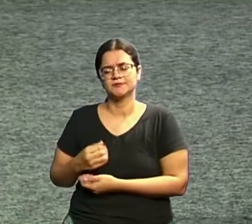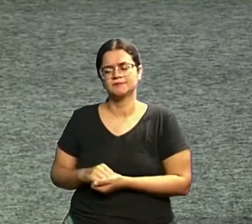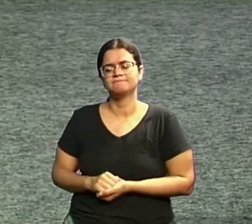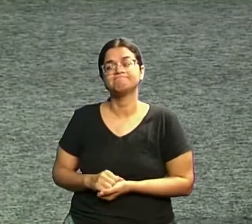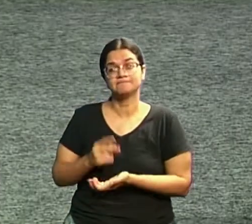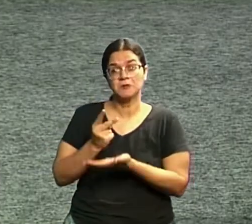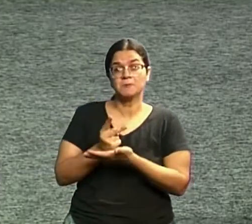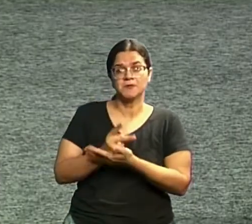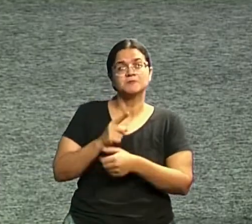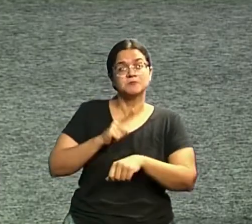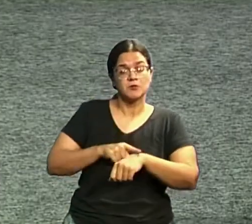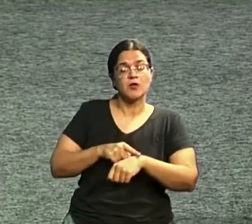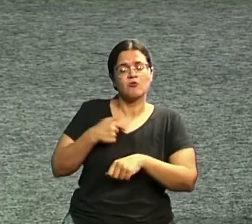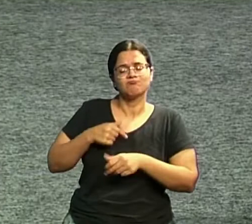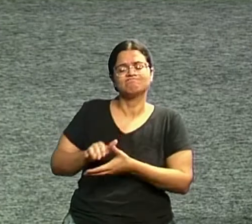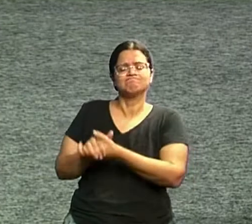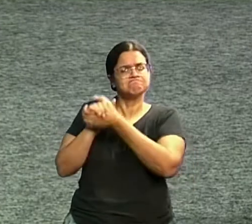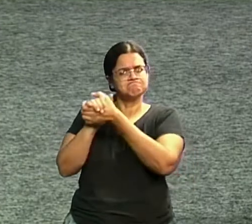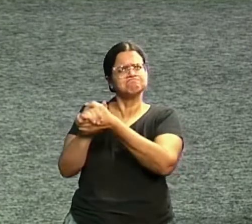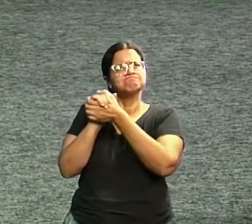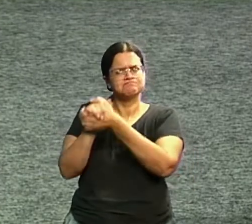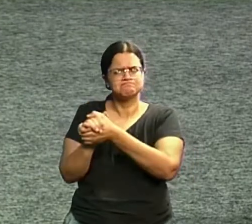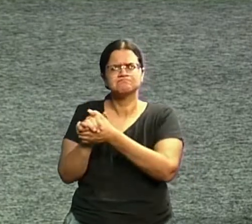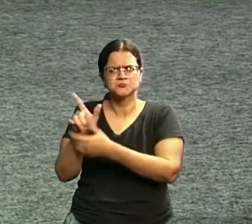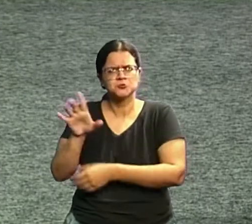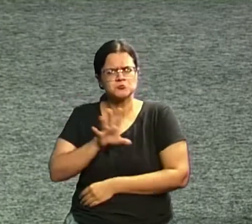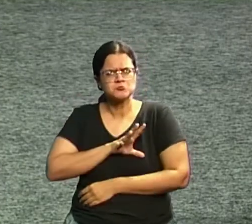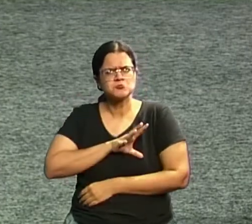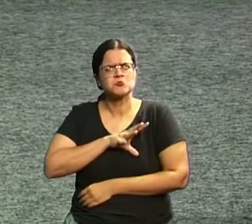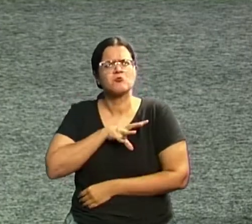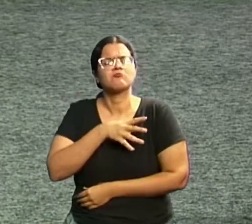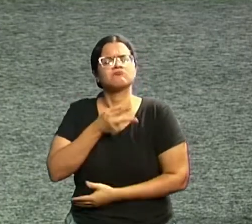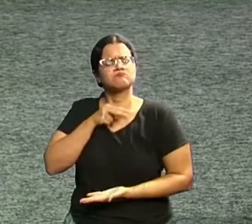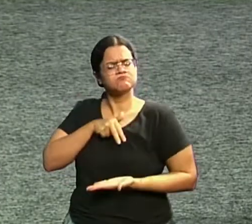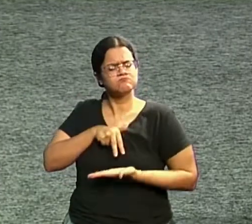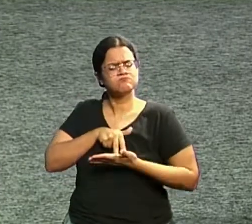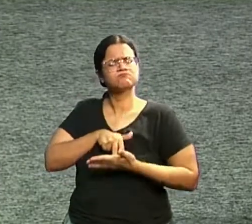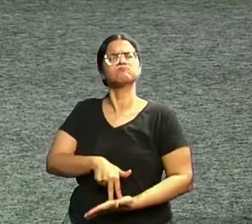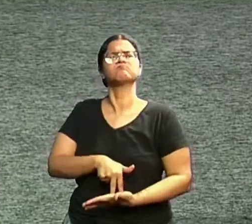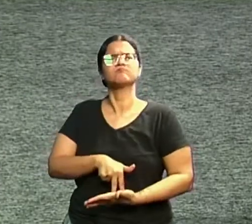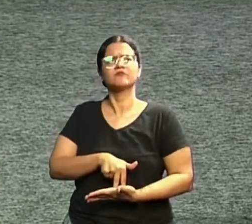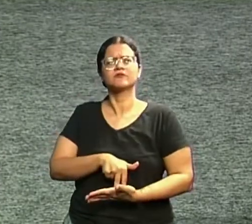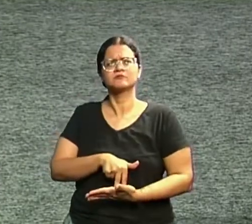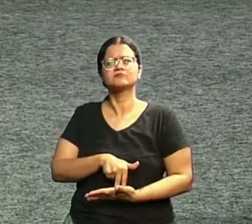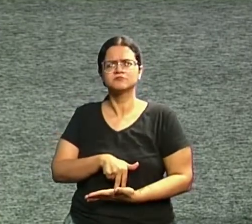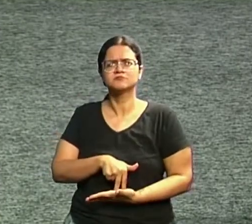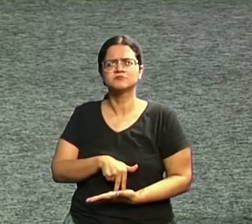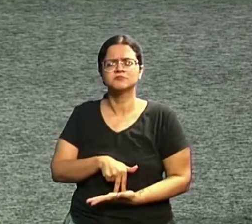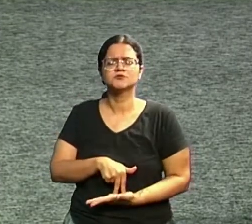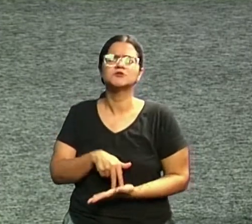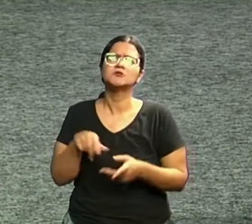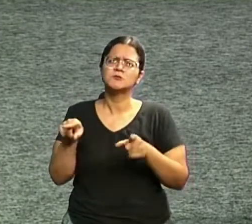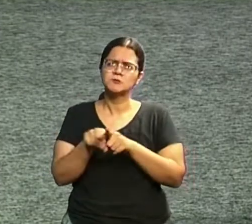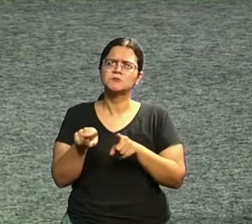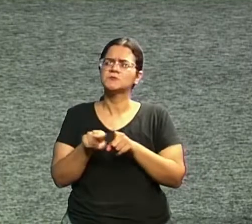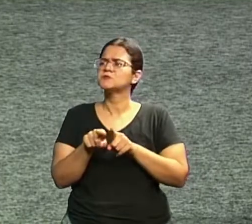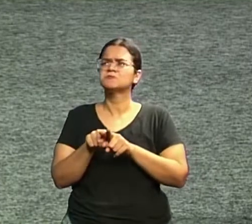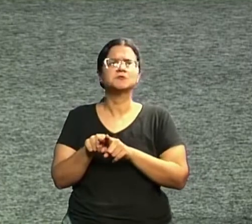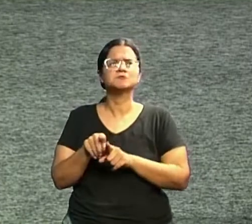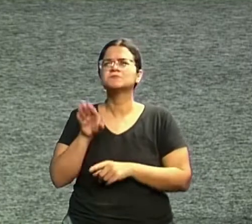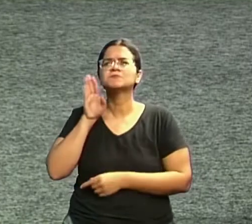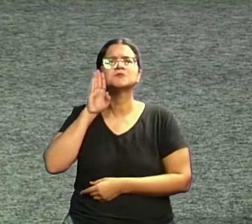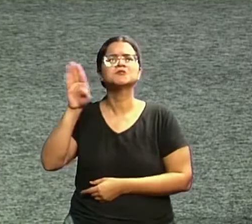e ao mesmo tempo lhe parabenizo pela sua atitude firme, e acima de